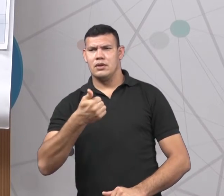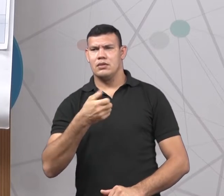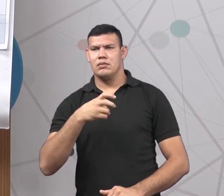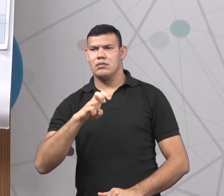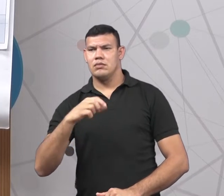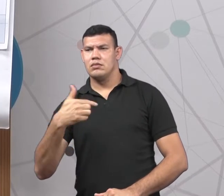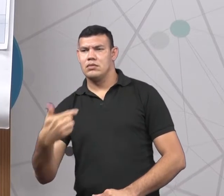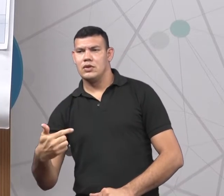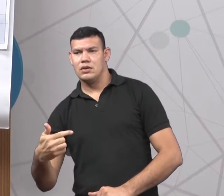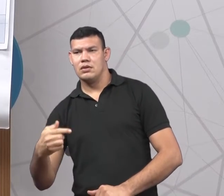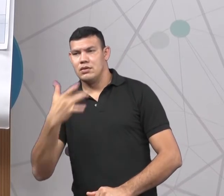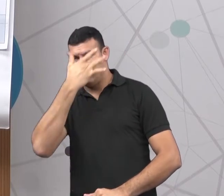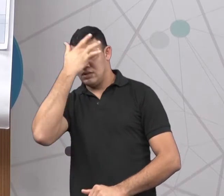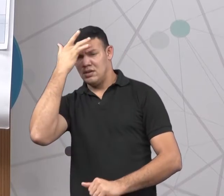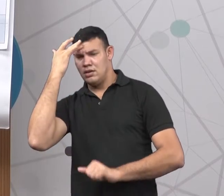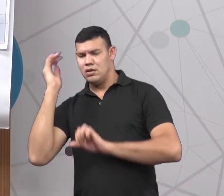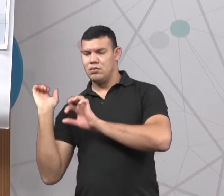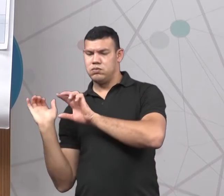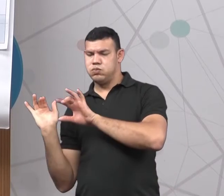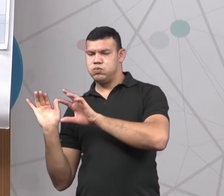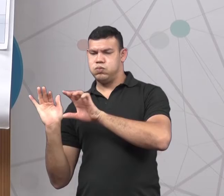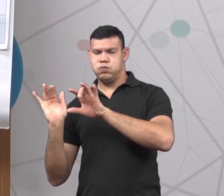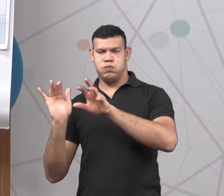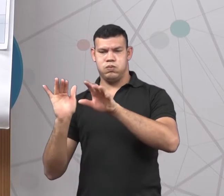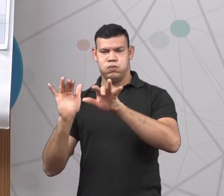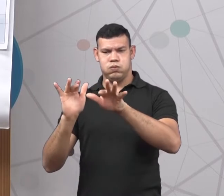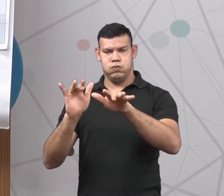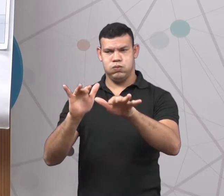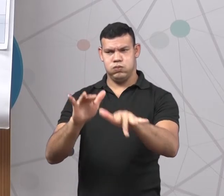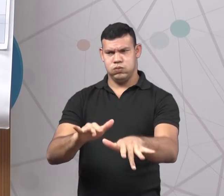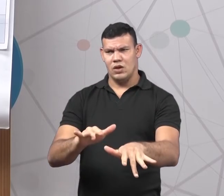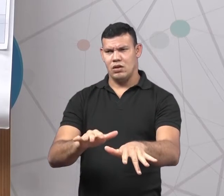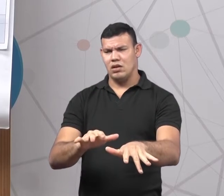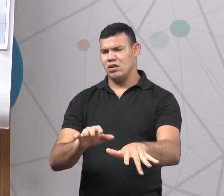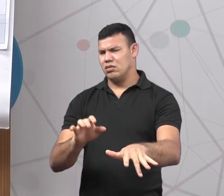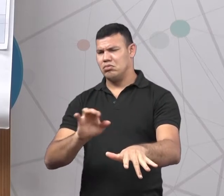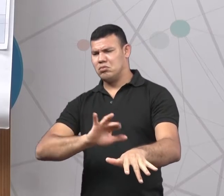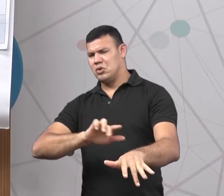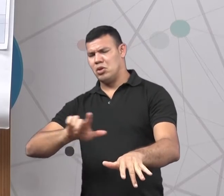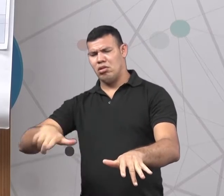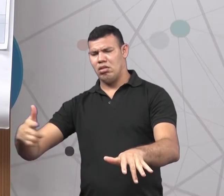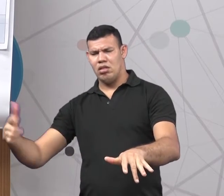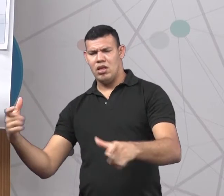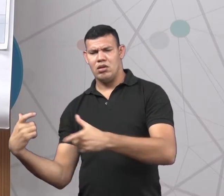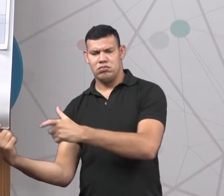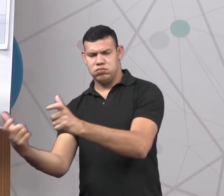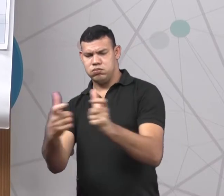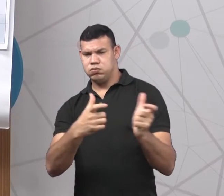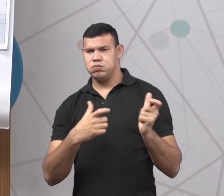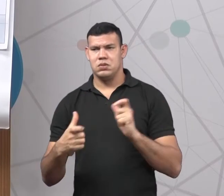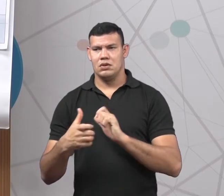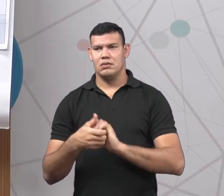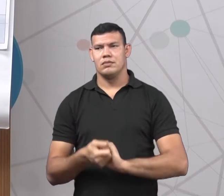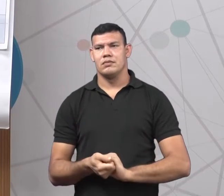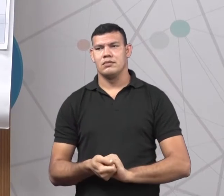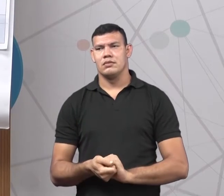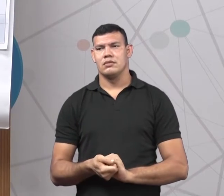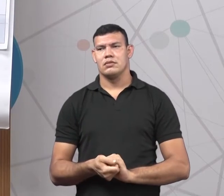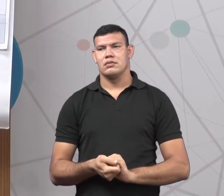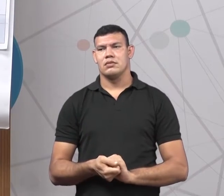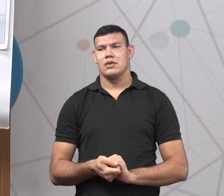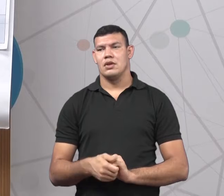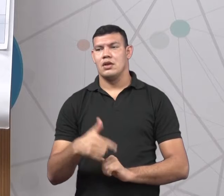297.152 pessoas que vieram para a região Norte, vieram de outras regiões para a região Norte. Por outro